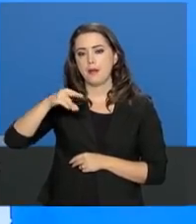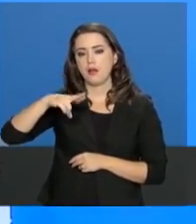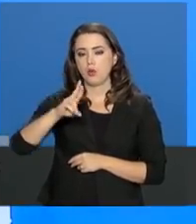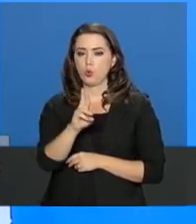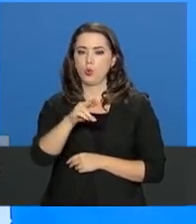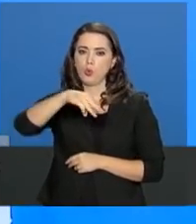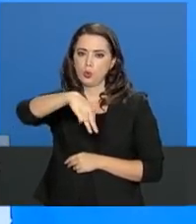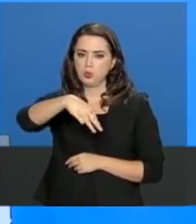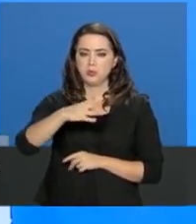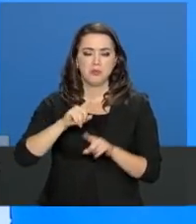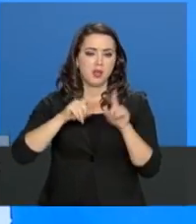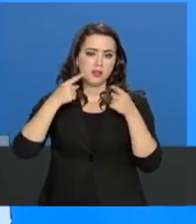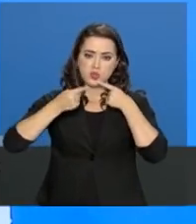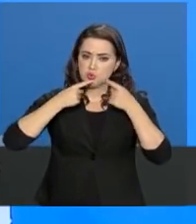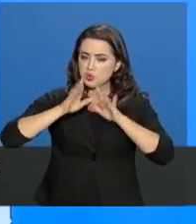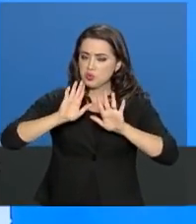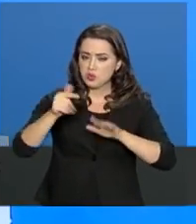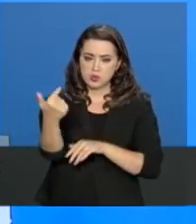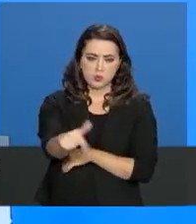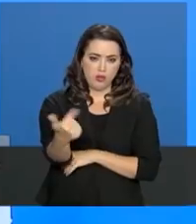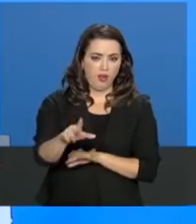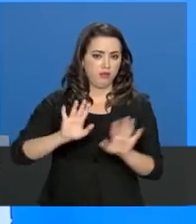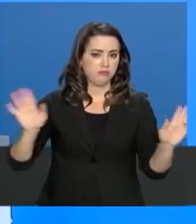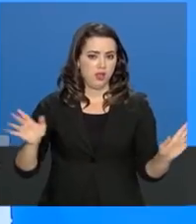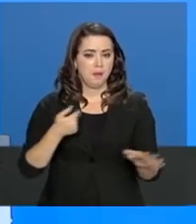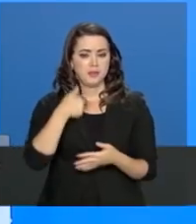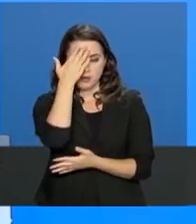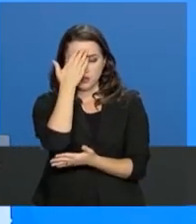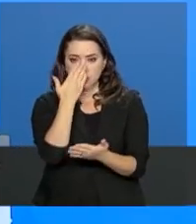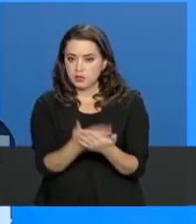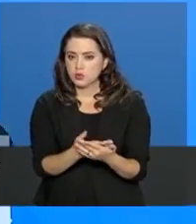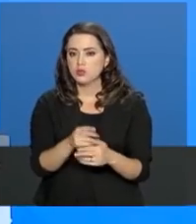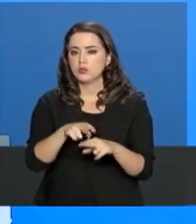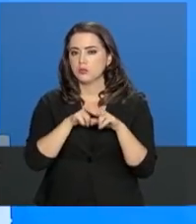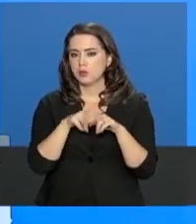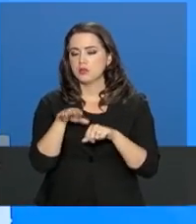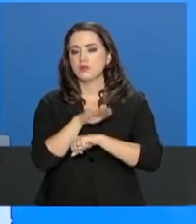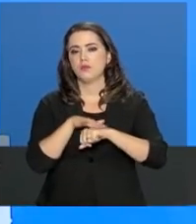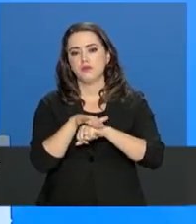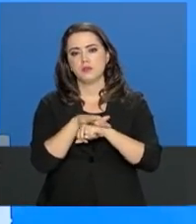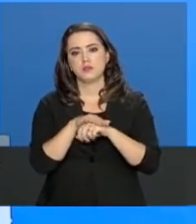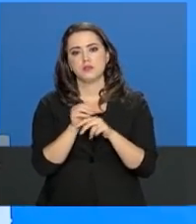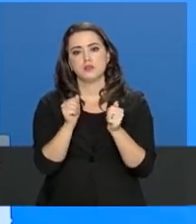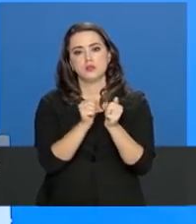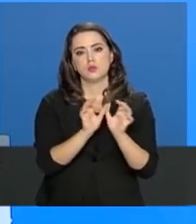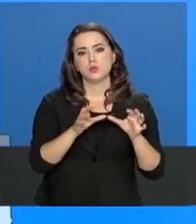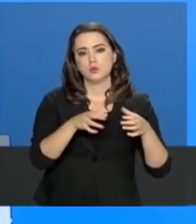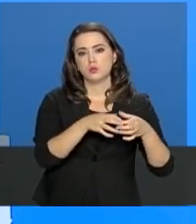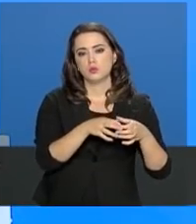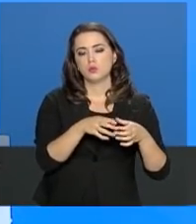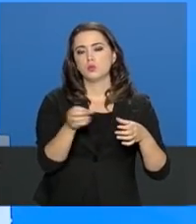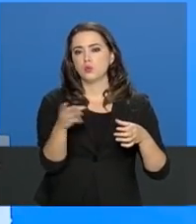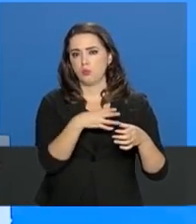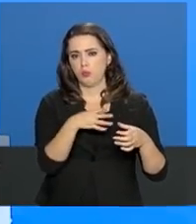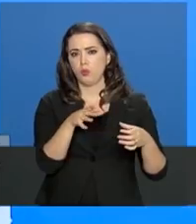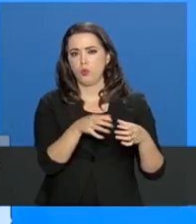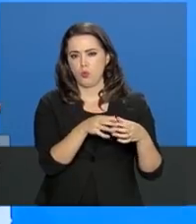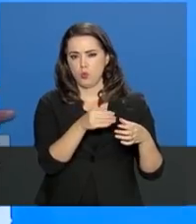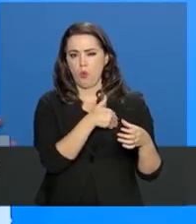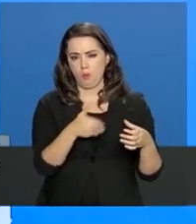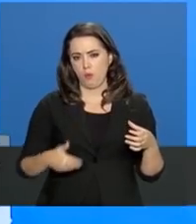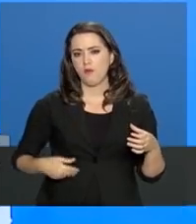este tema não surgiu e evidentemente eu tenho absoluta convicção pelas conversas que tenho tido como os integrantes do novo governo que